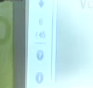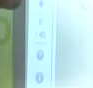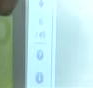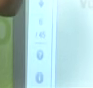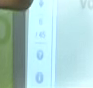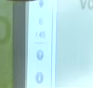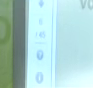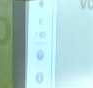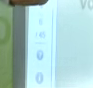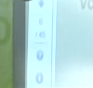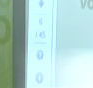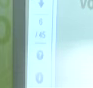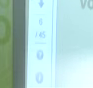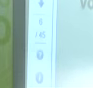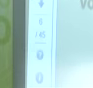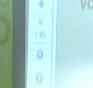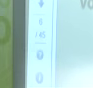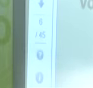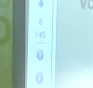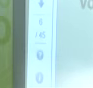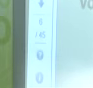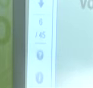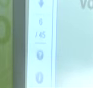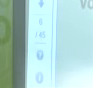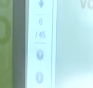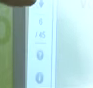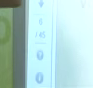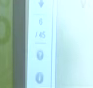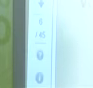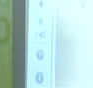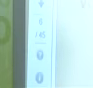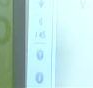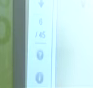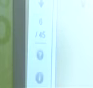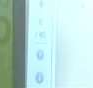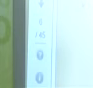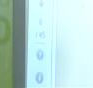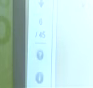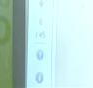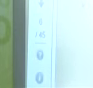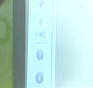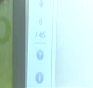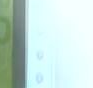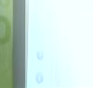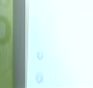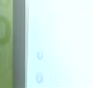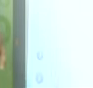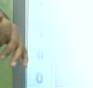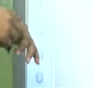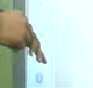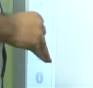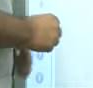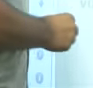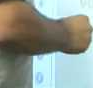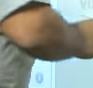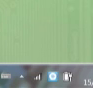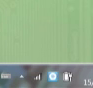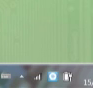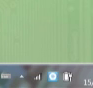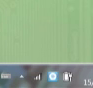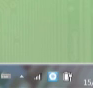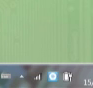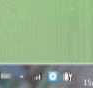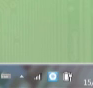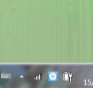bastante porque ele tenta modelar o mundo real para o nosso mundo aqui virtual.